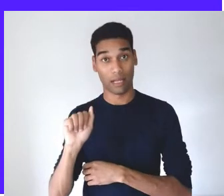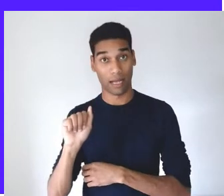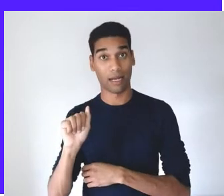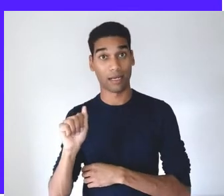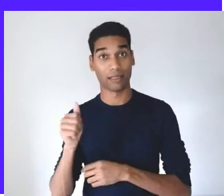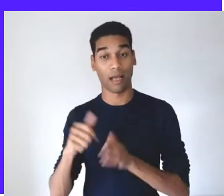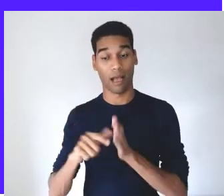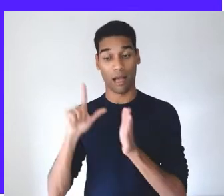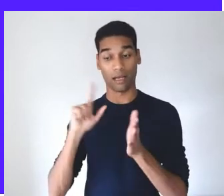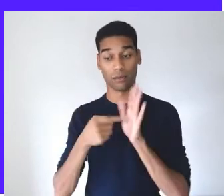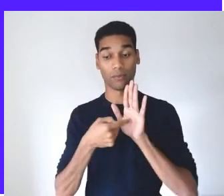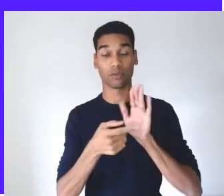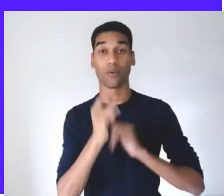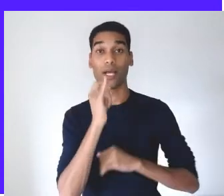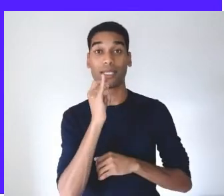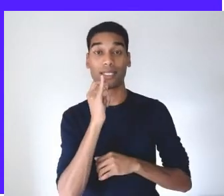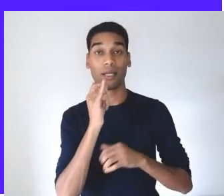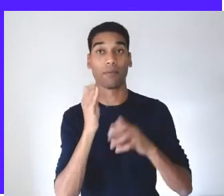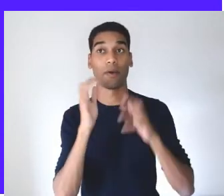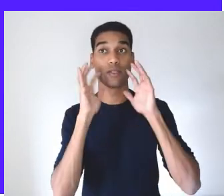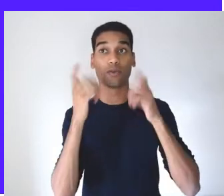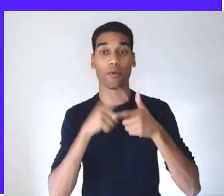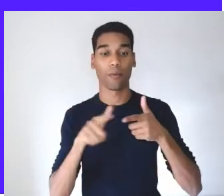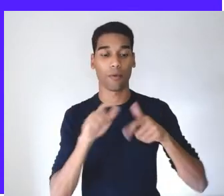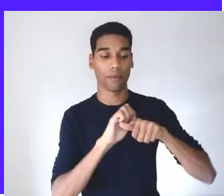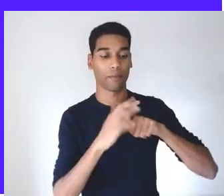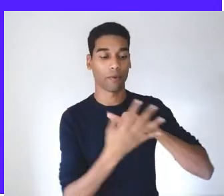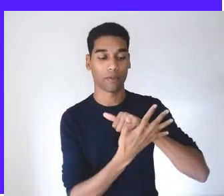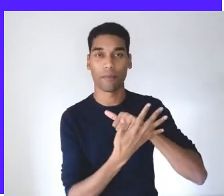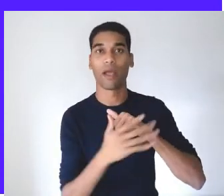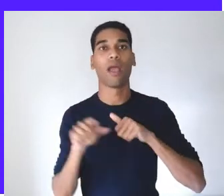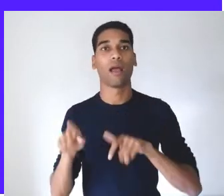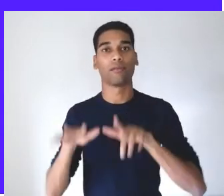outro projeto que participou com a gente